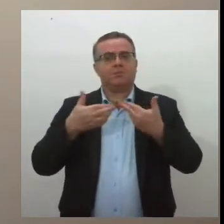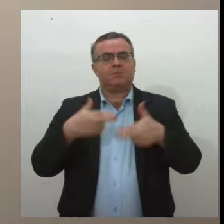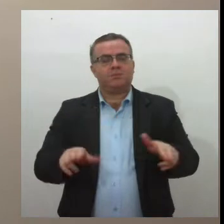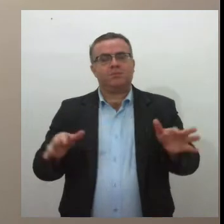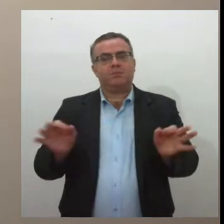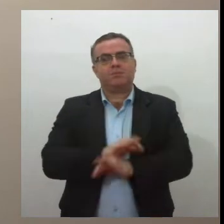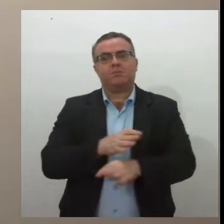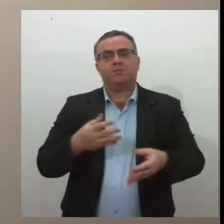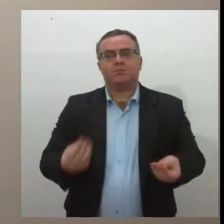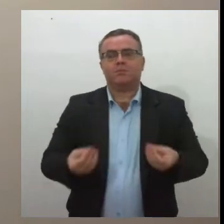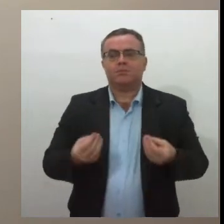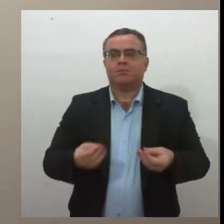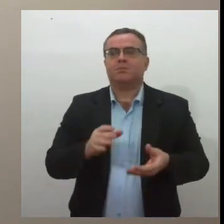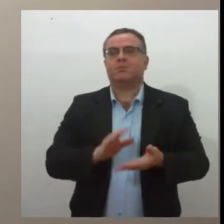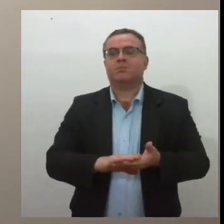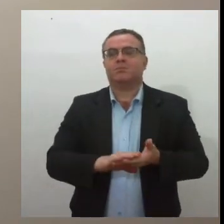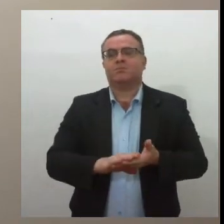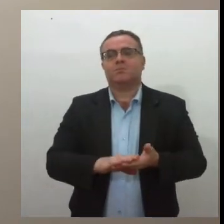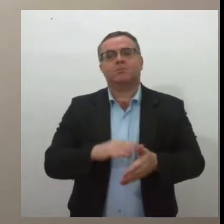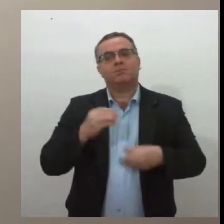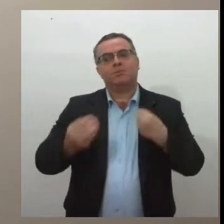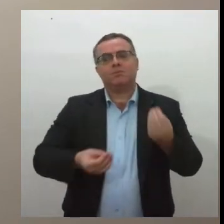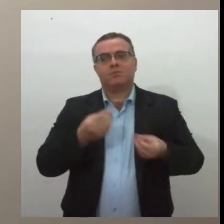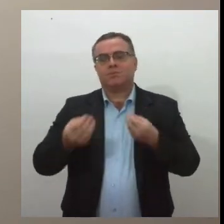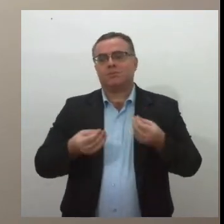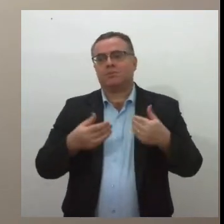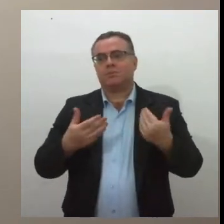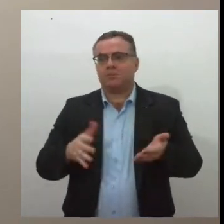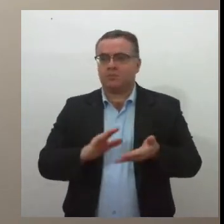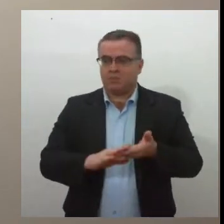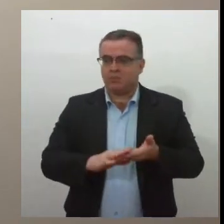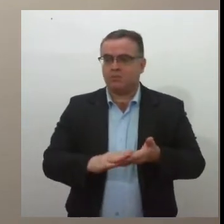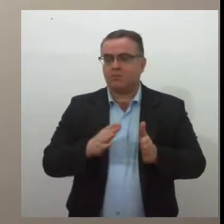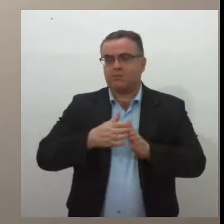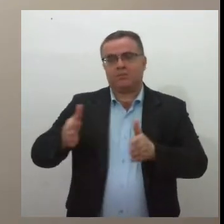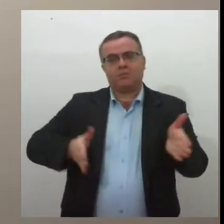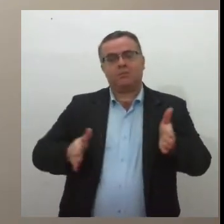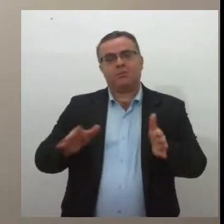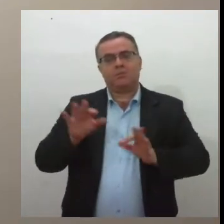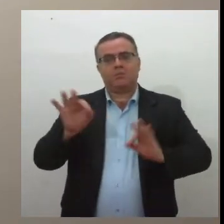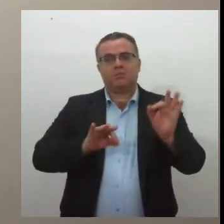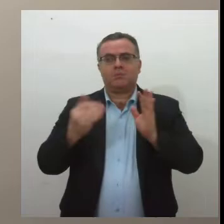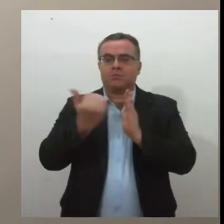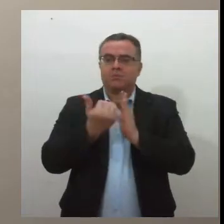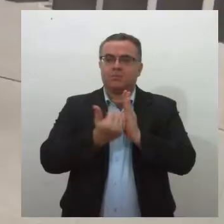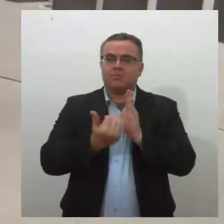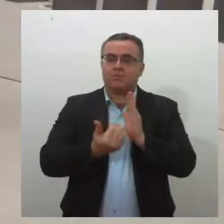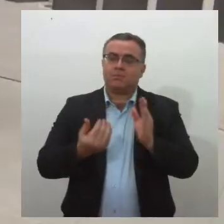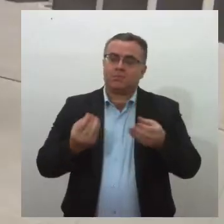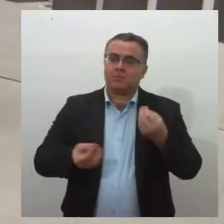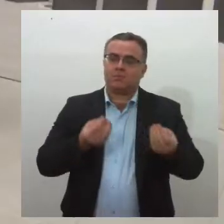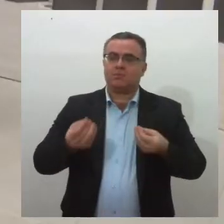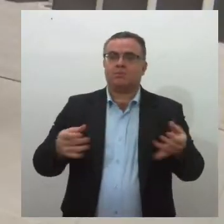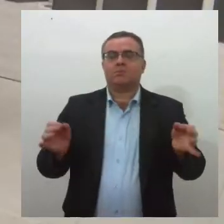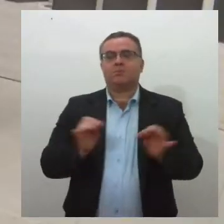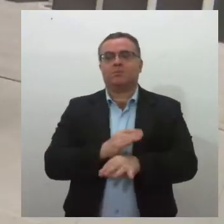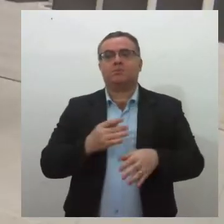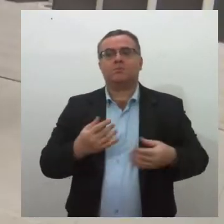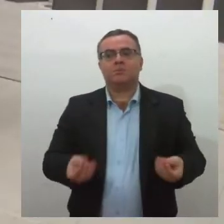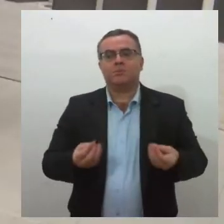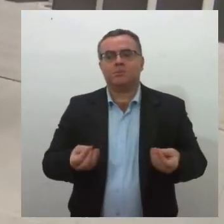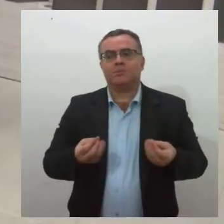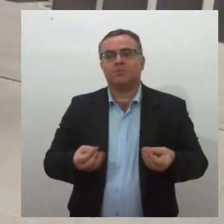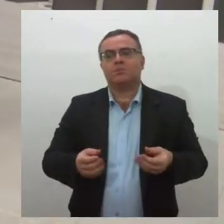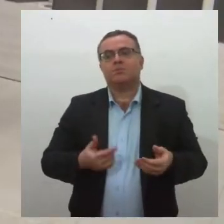e de demanda. É bom o consumidor estar atento a esse período e se planejar melhor. Ô, Fernando, quais